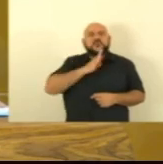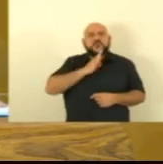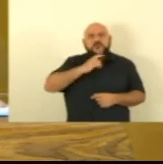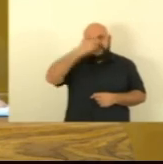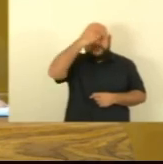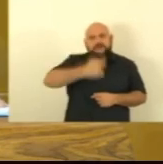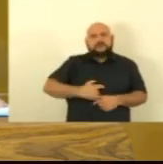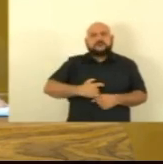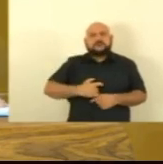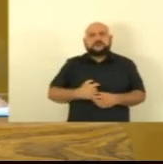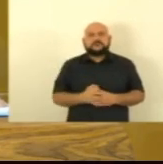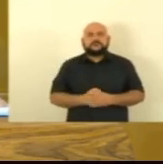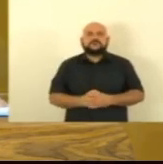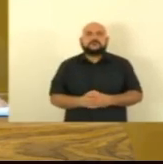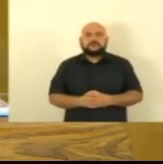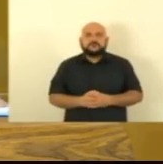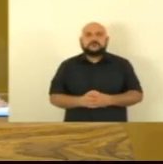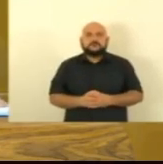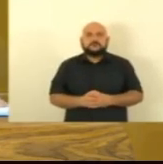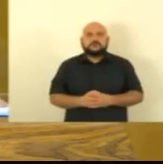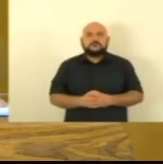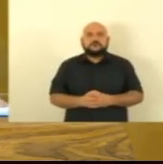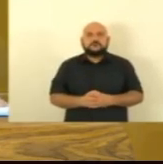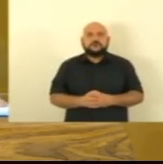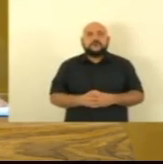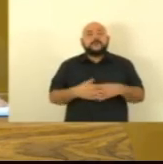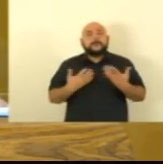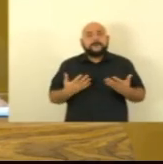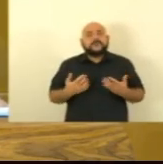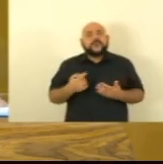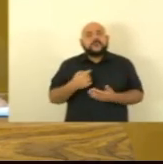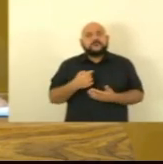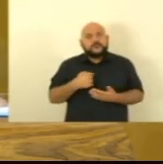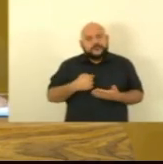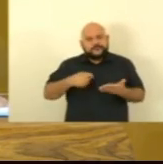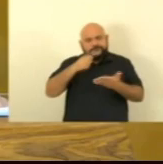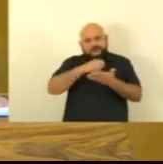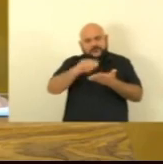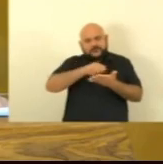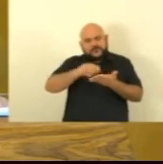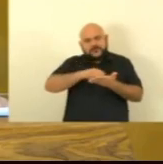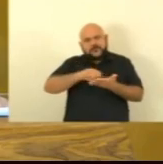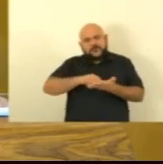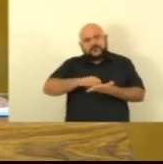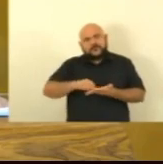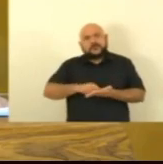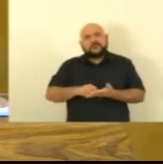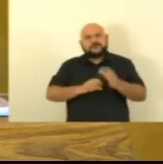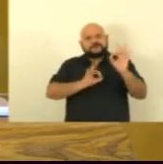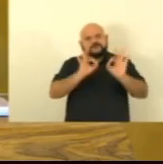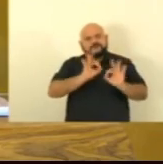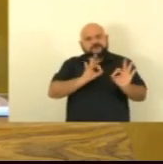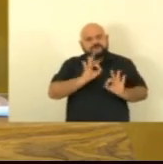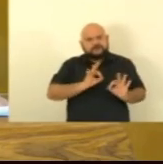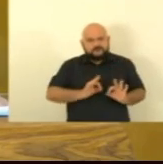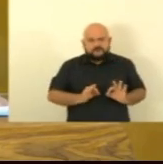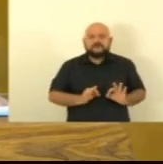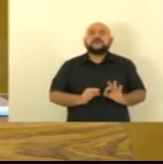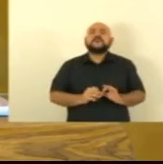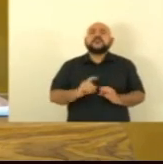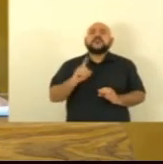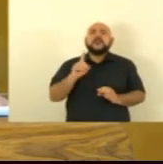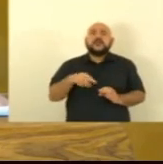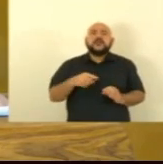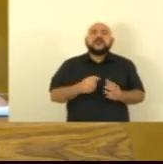Diante da iniciativa de minha autoria, que diz respeito à criação de um